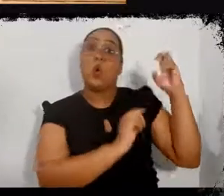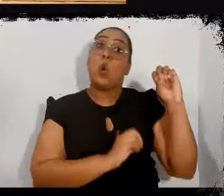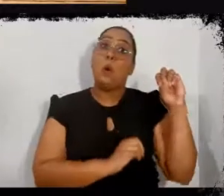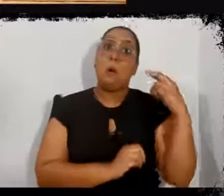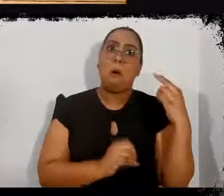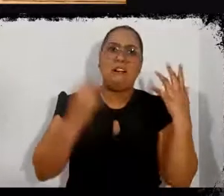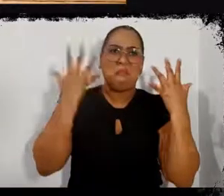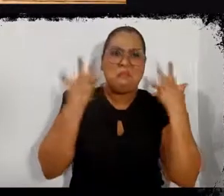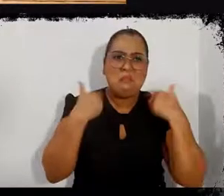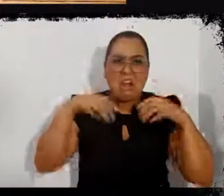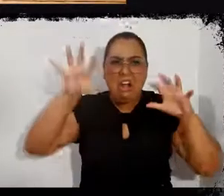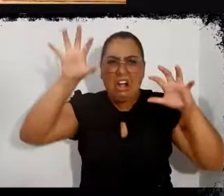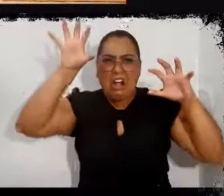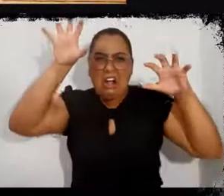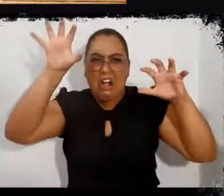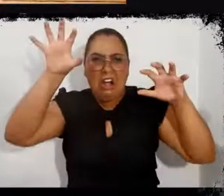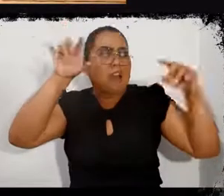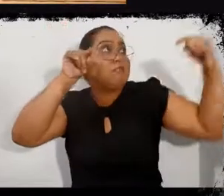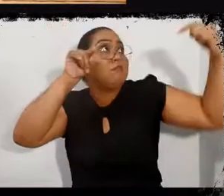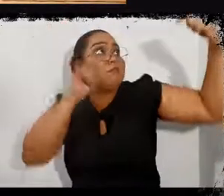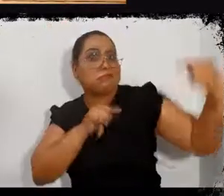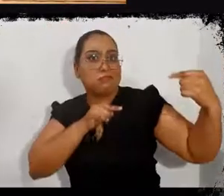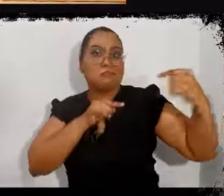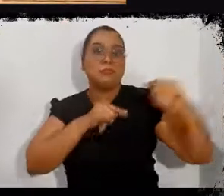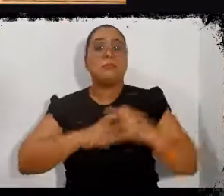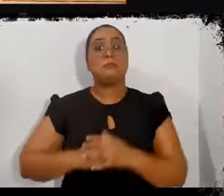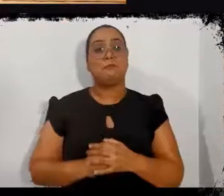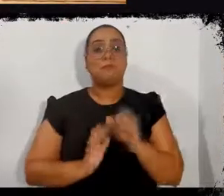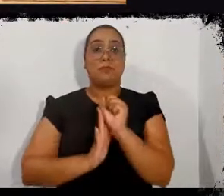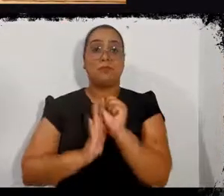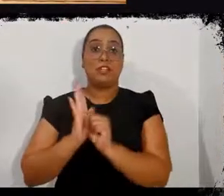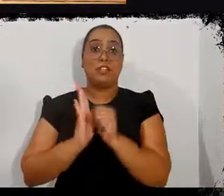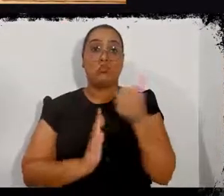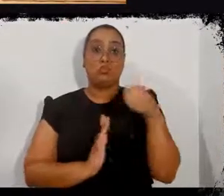No século XVIII, 2 irmãos